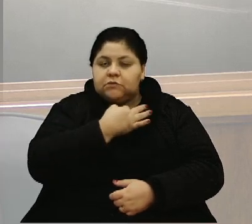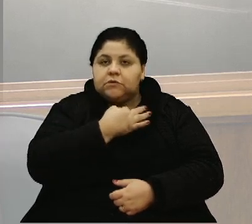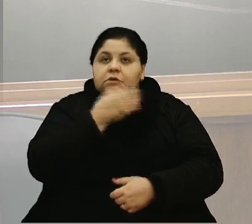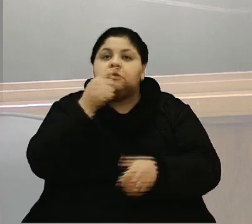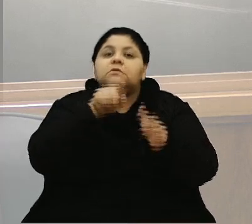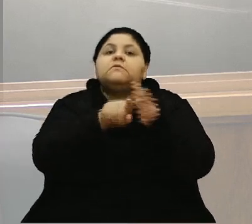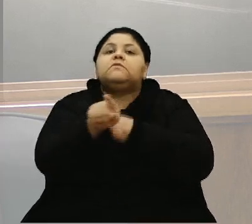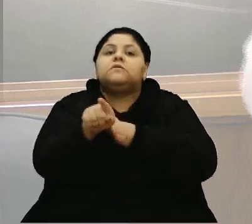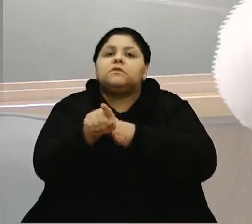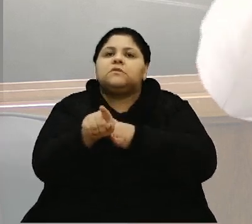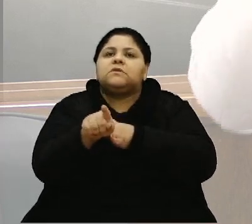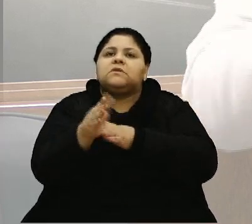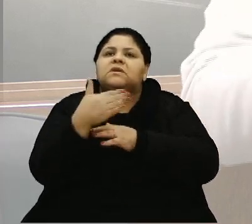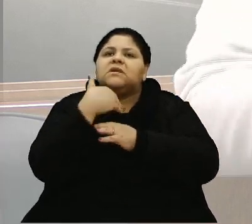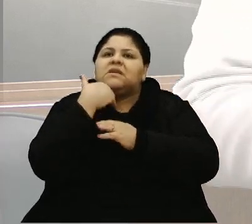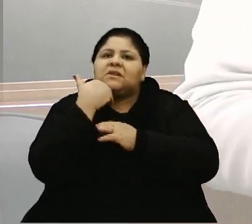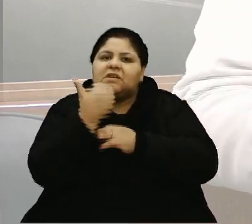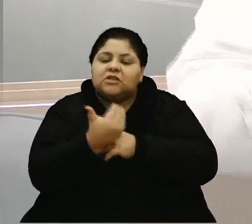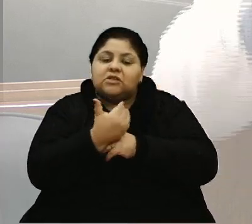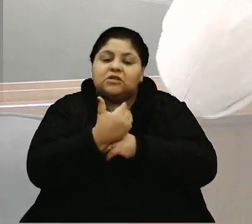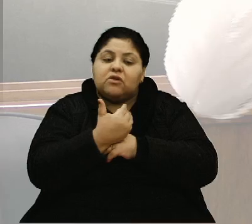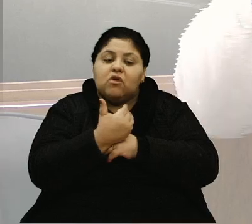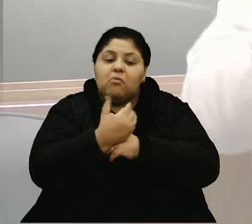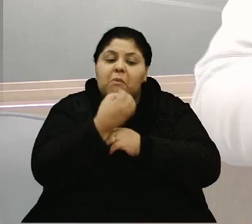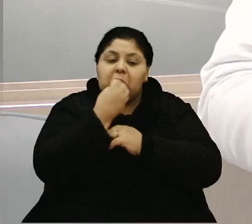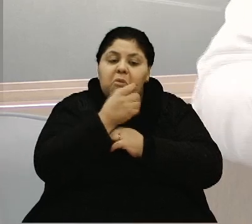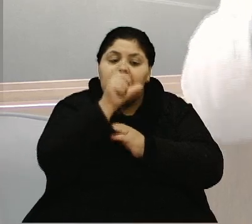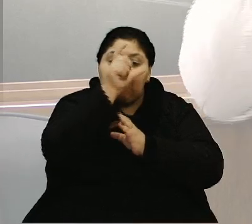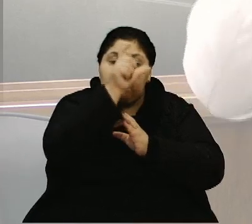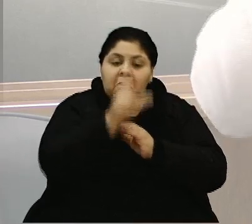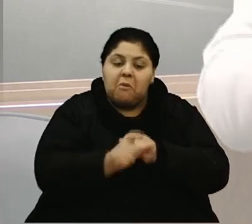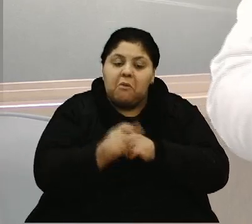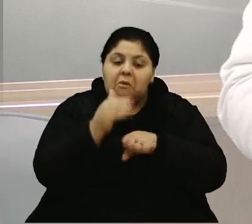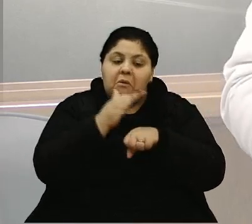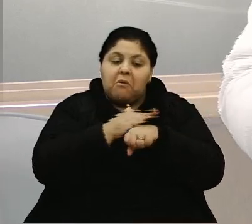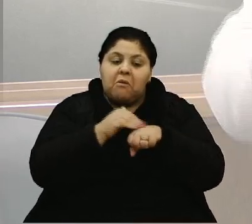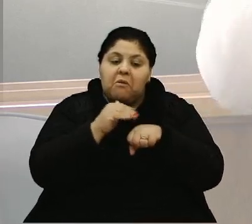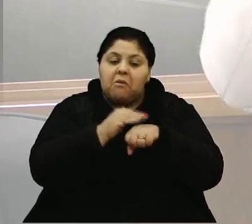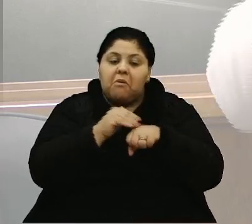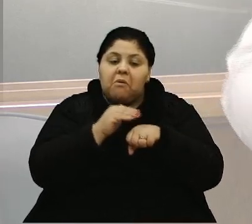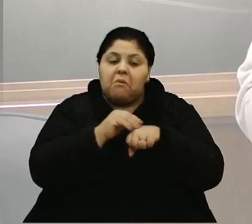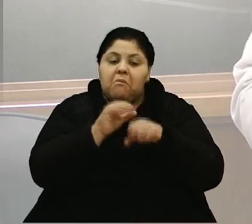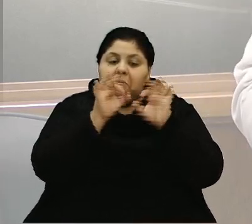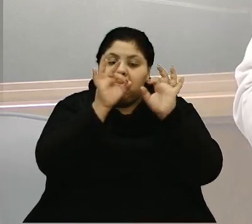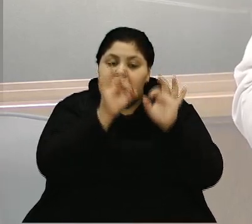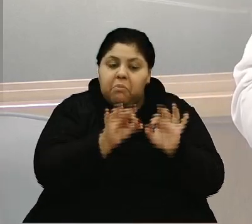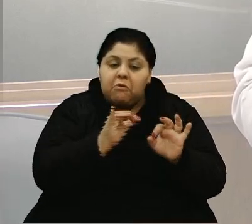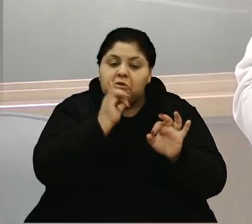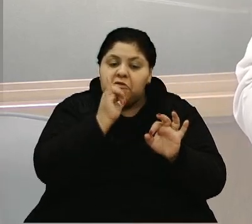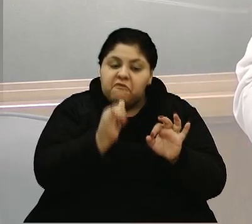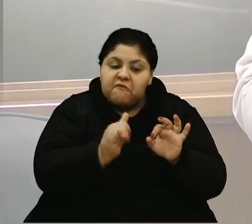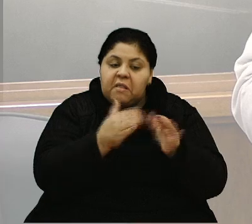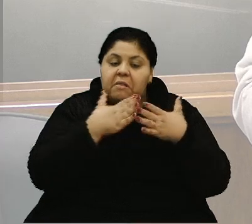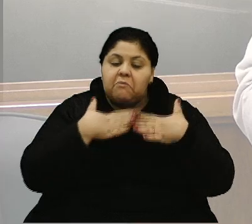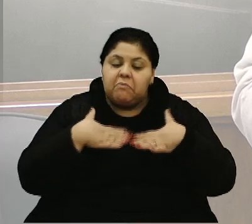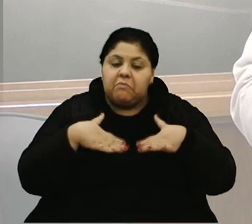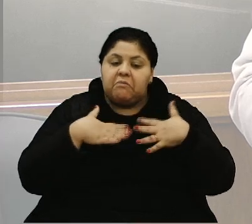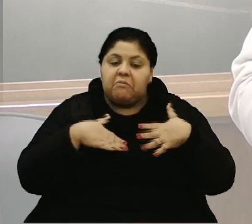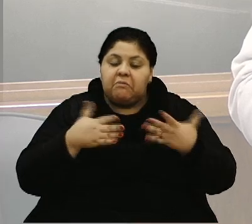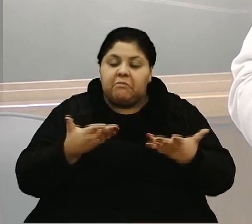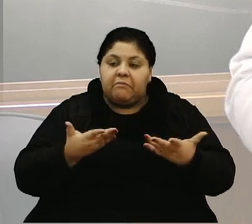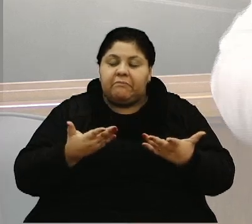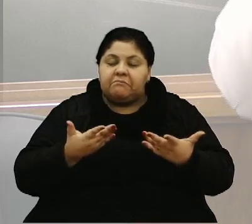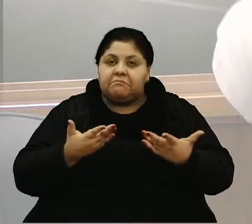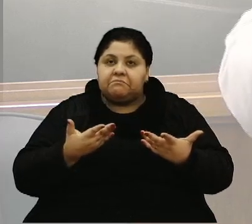pergunto, adianta ser uma boa pessoa, querida, cordata, de fala mansa,